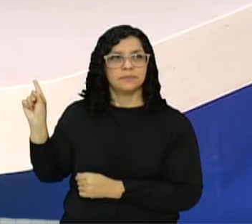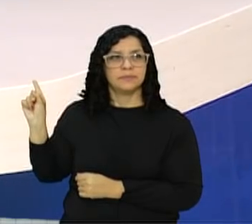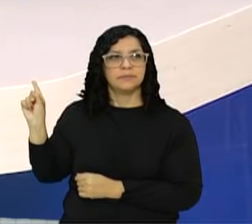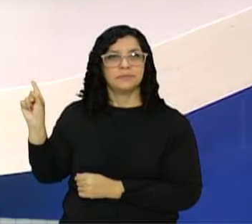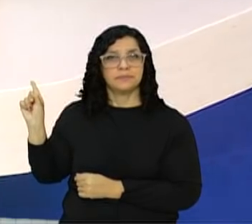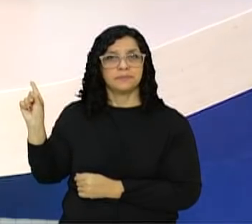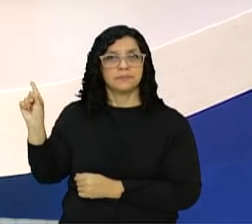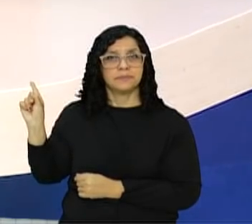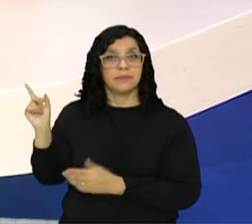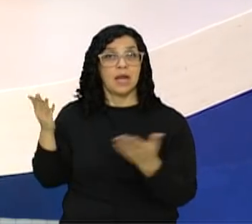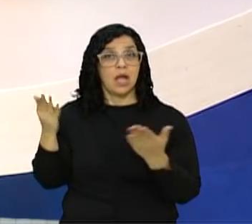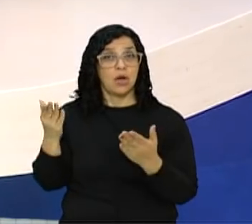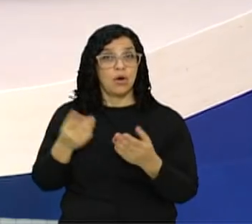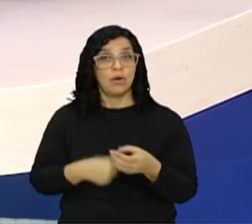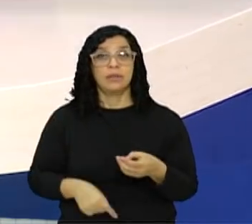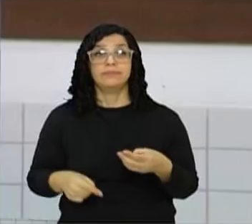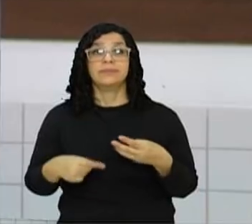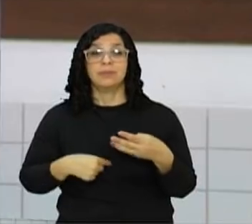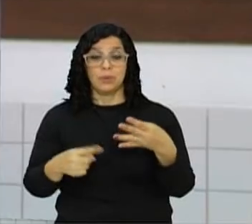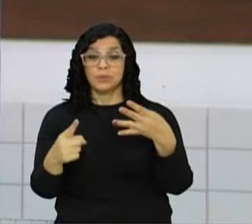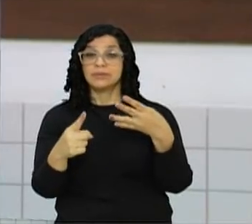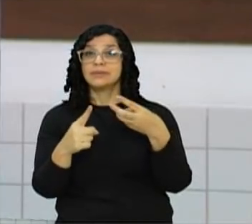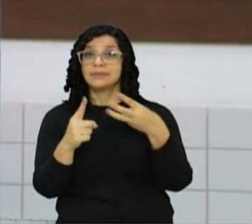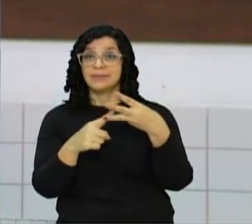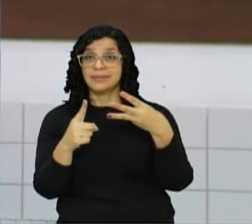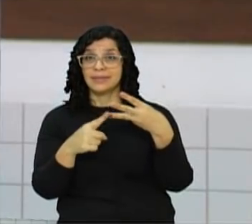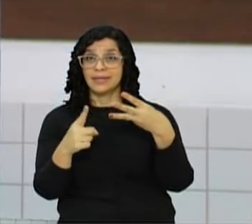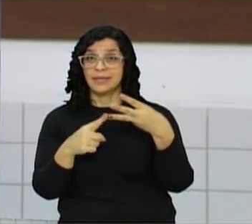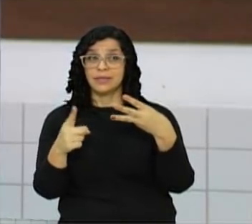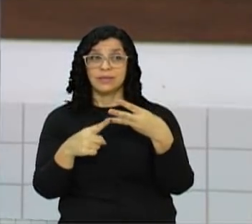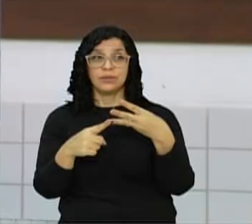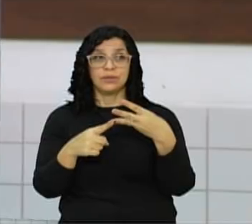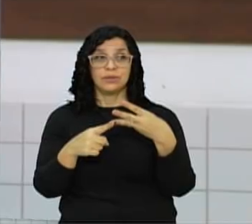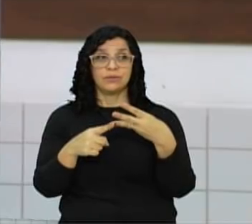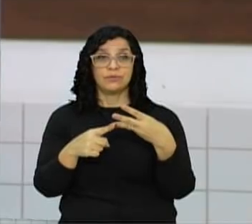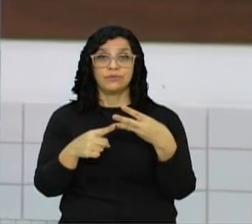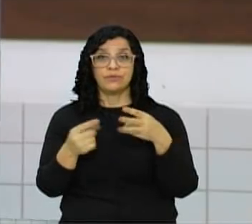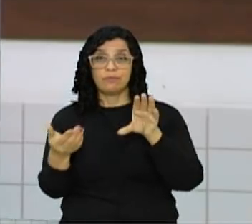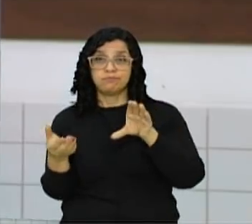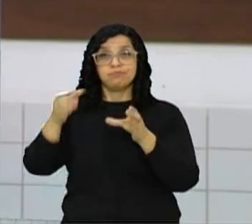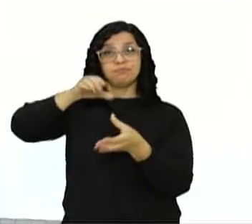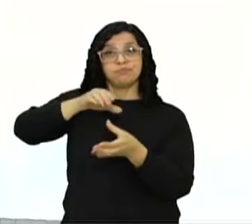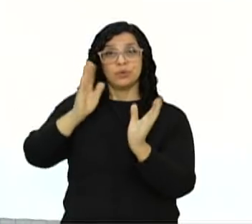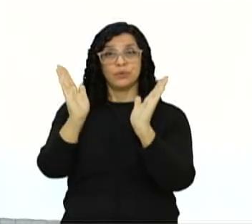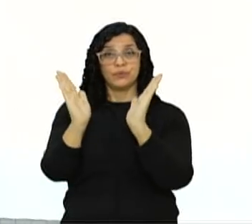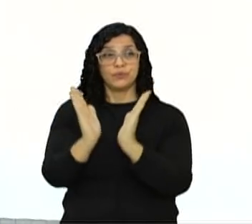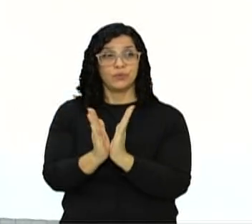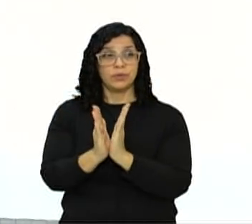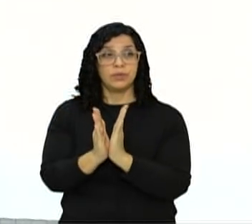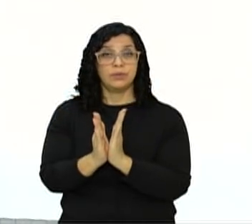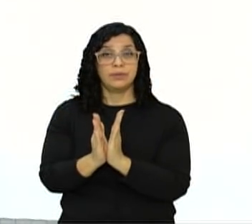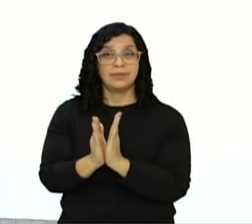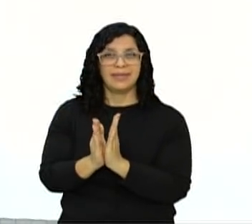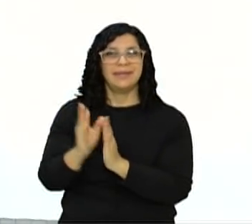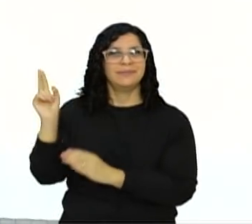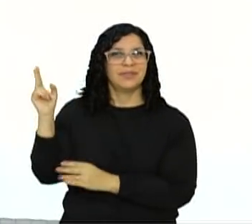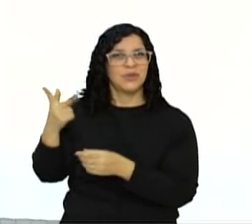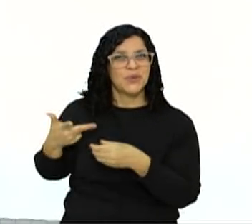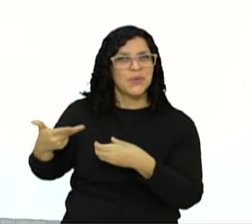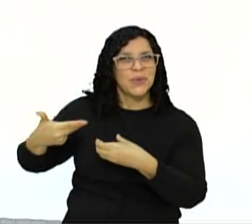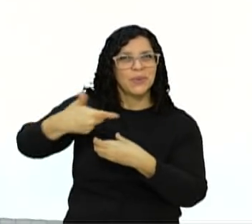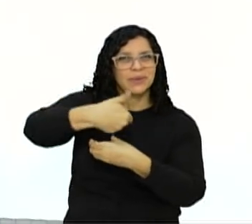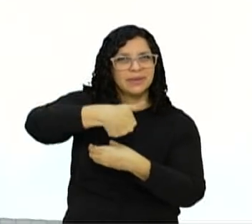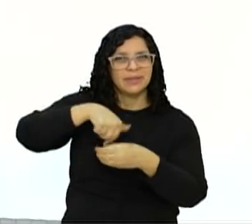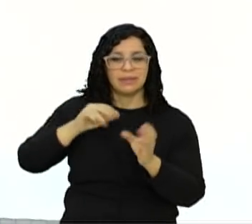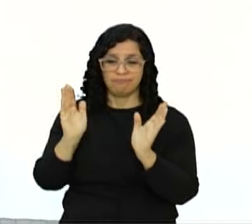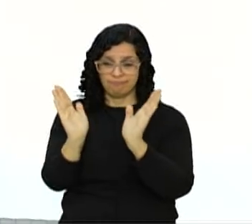Cortei. Vamos para a próxima etapa? Etapa número 3. Viro a nossa garrafa, meia garrafa, né? A nossa